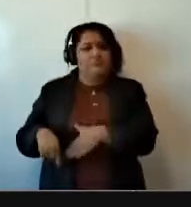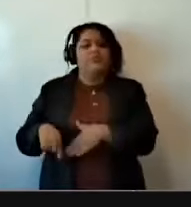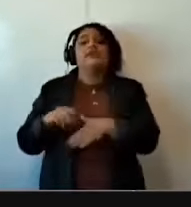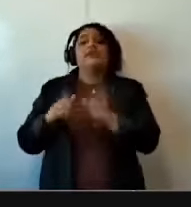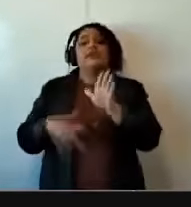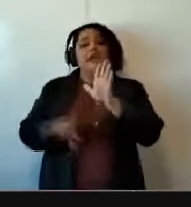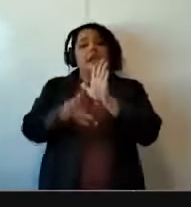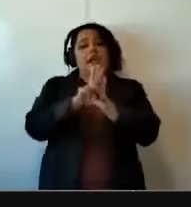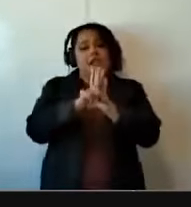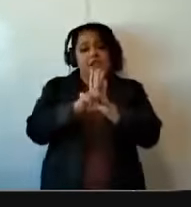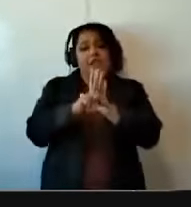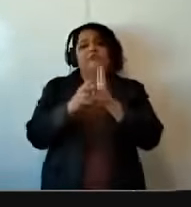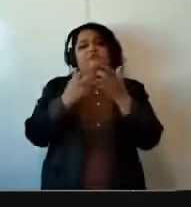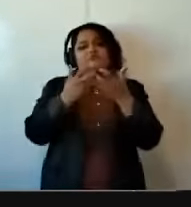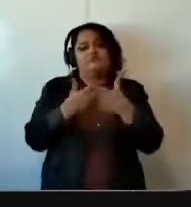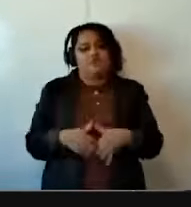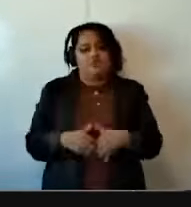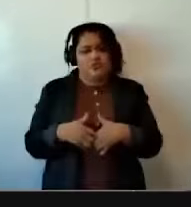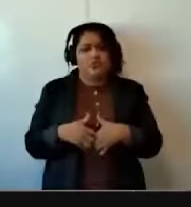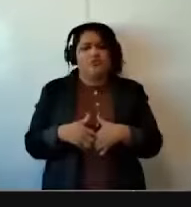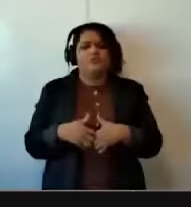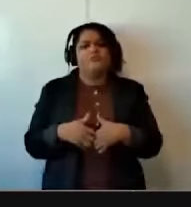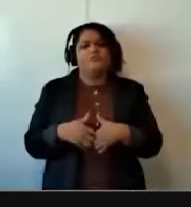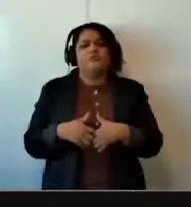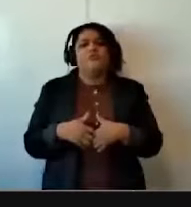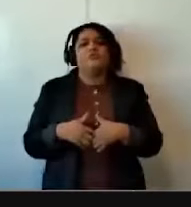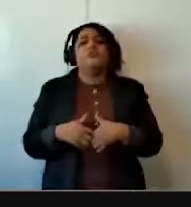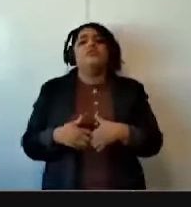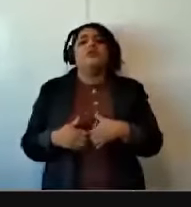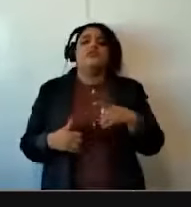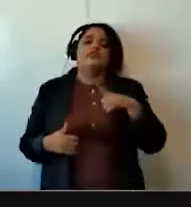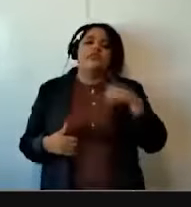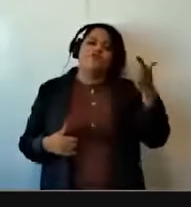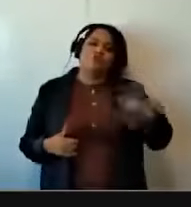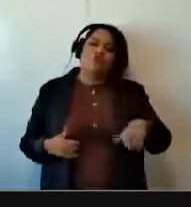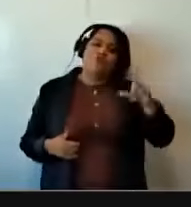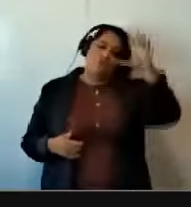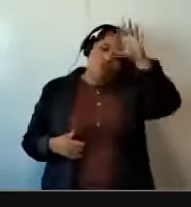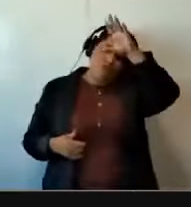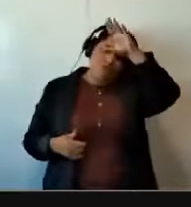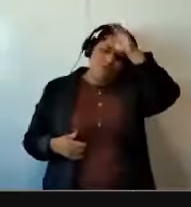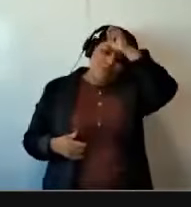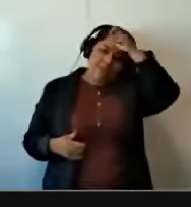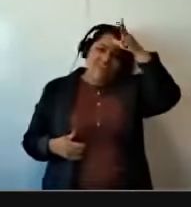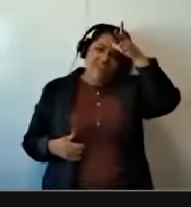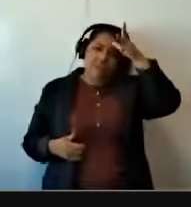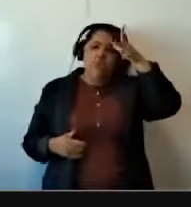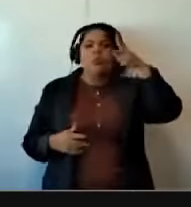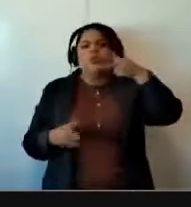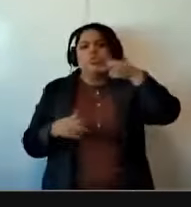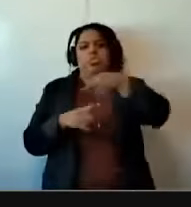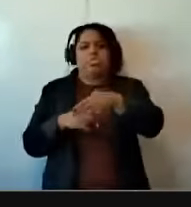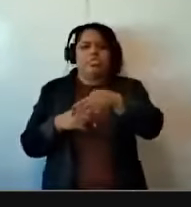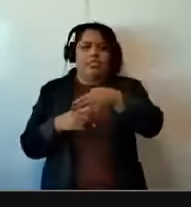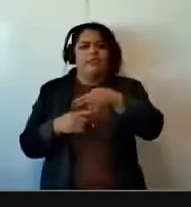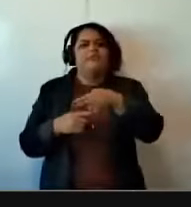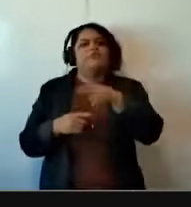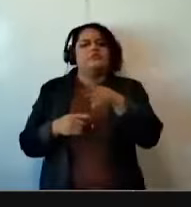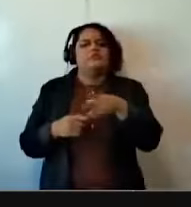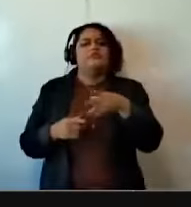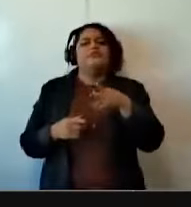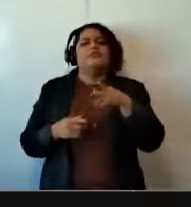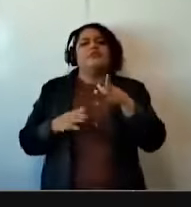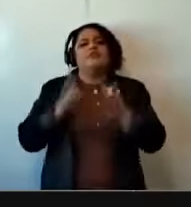entrando em funcionamento, mais uma vez houve um esforço da Prefeitura para não fazer acontecer. Foi ajuizado